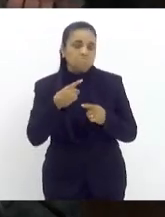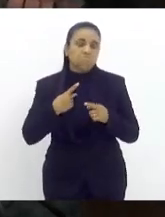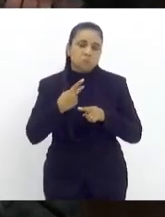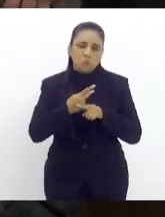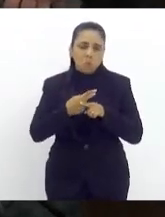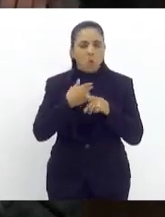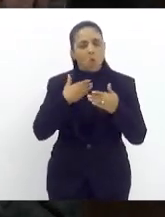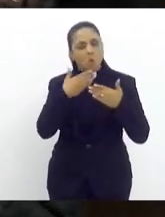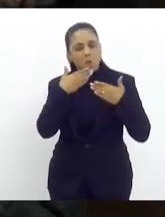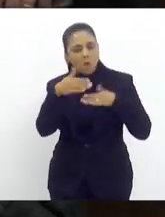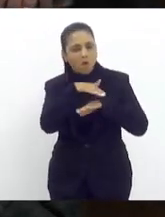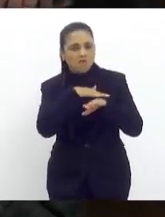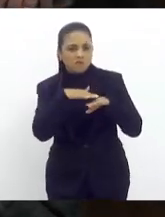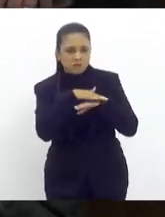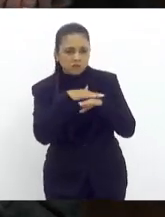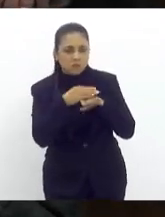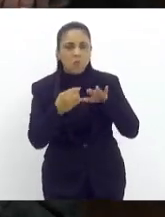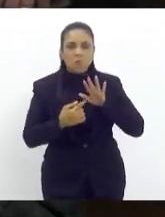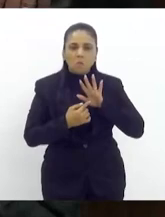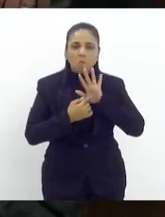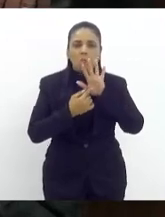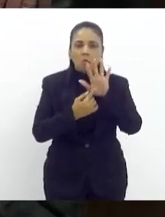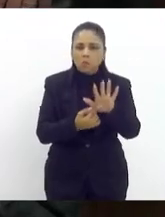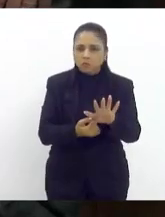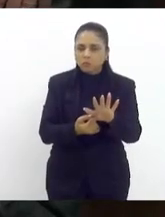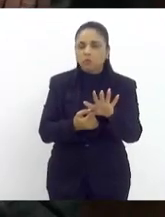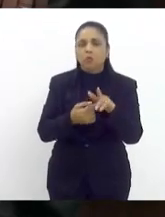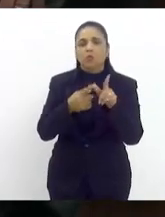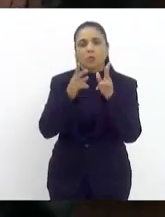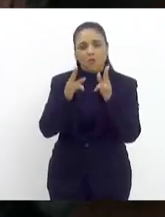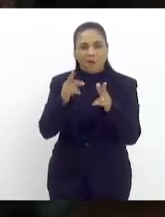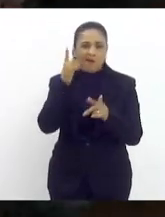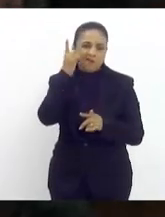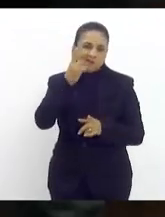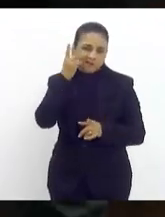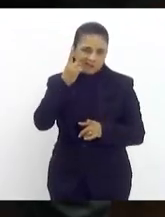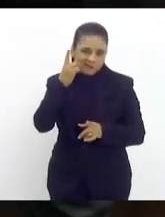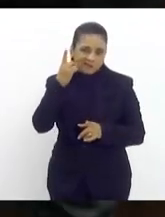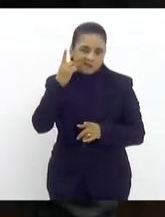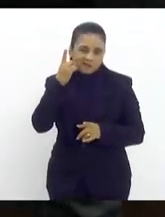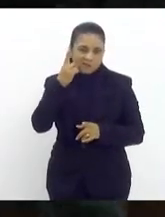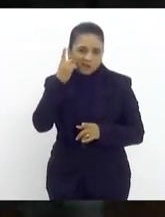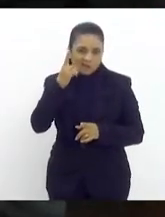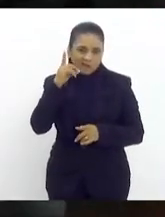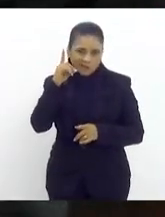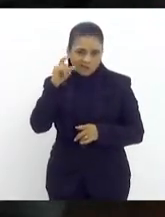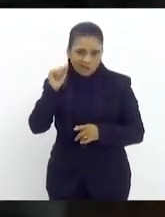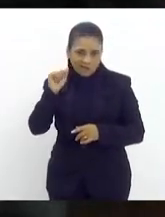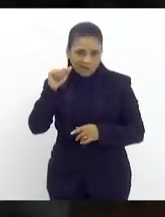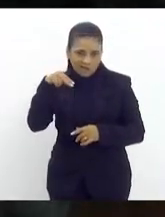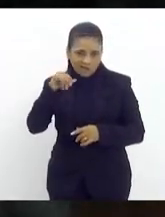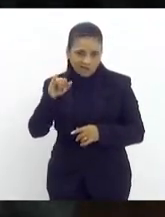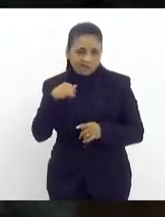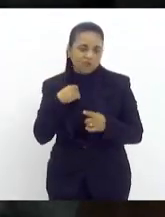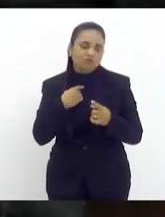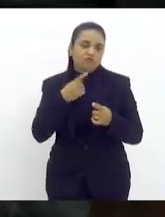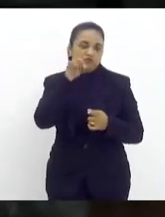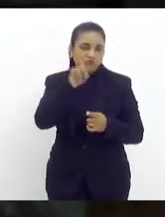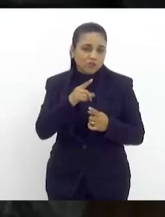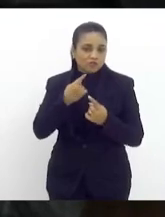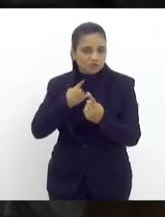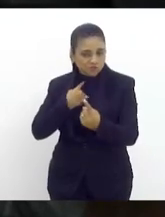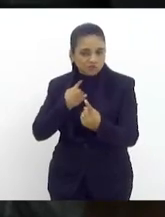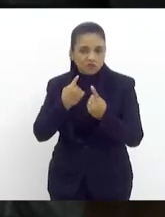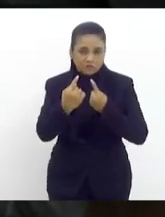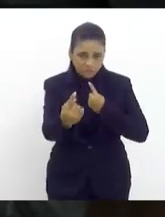pela Dani Monteiro, pela deputada Dani Monteiro, mostramos a nossa preocupação, porque o direito de ir e vir, a gente está falando de